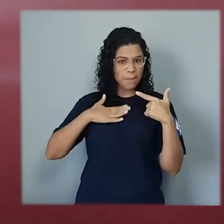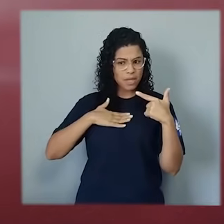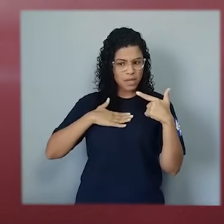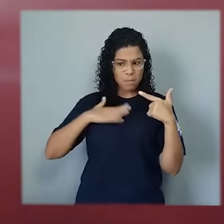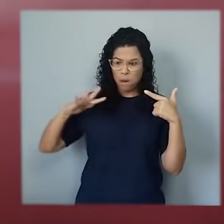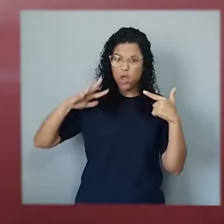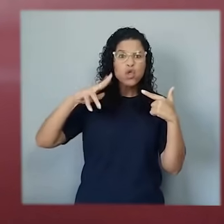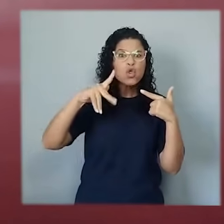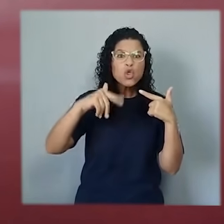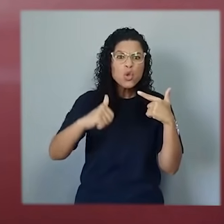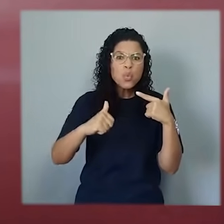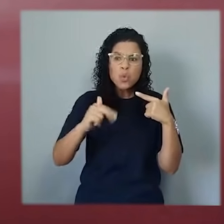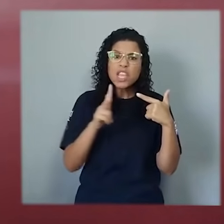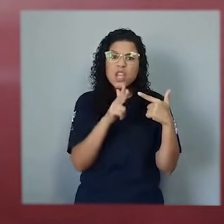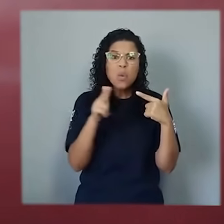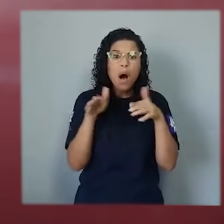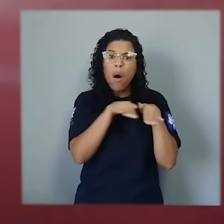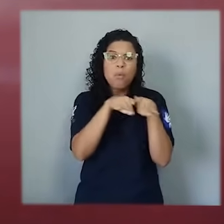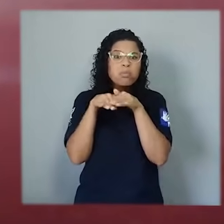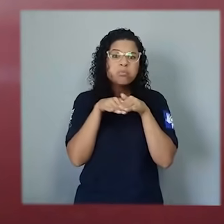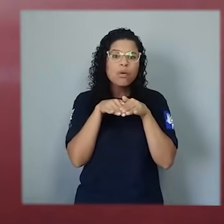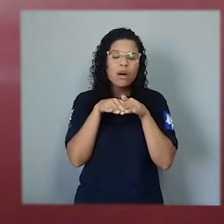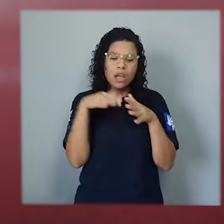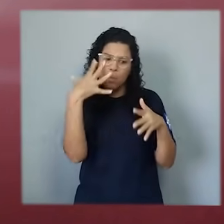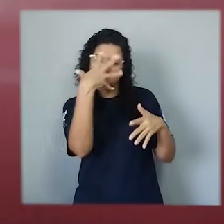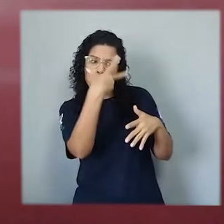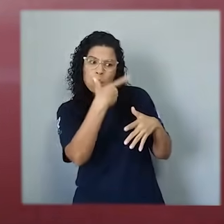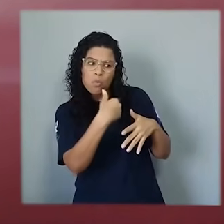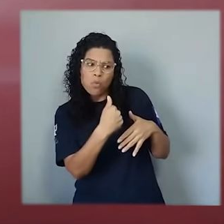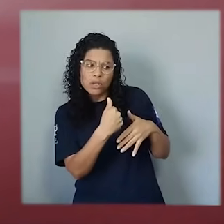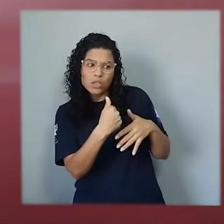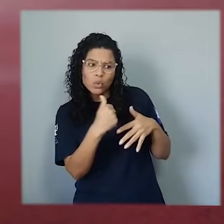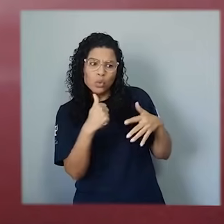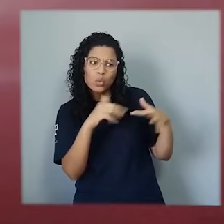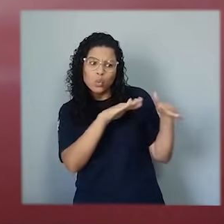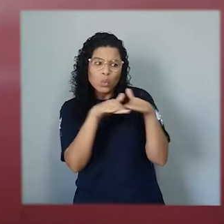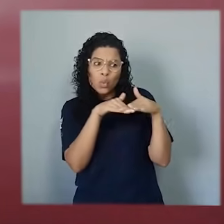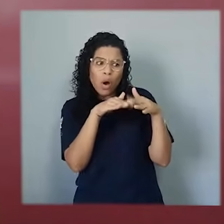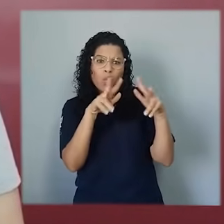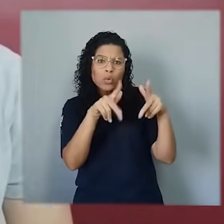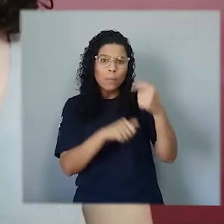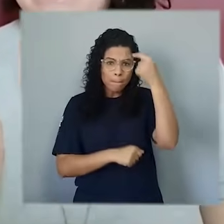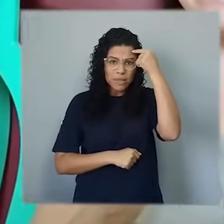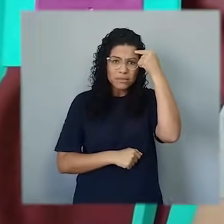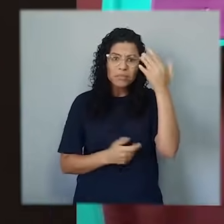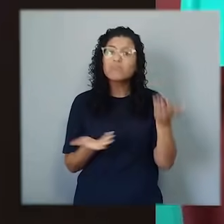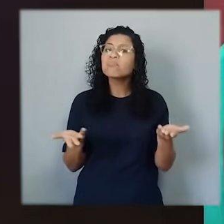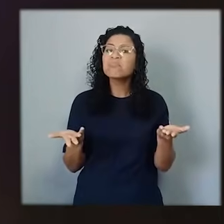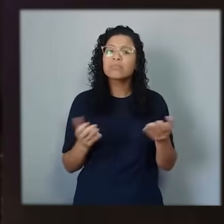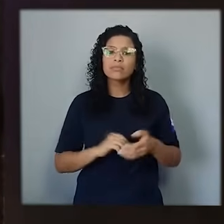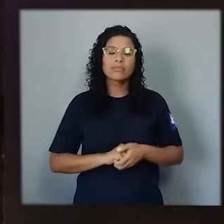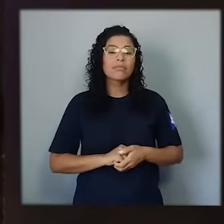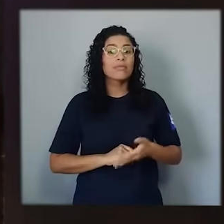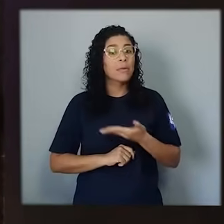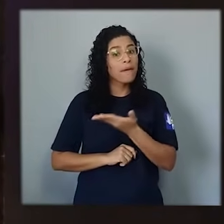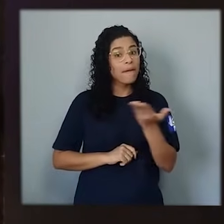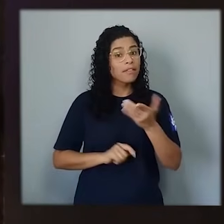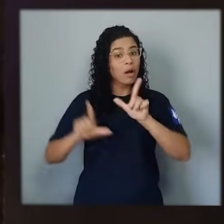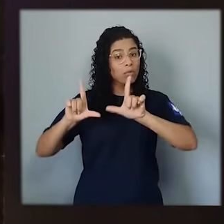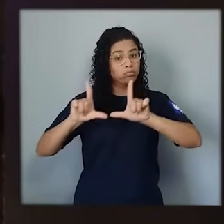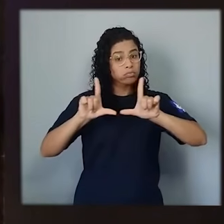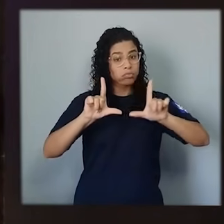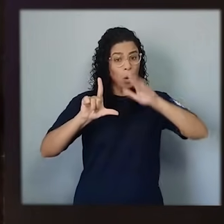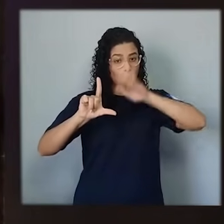feio para todo mundo? E o bonito é bonito para todo mundo? Essas são obras de um